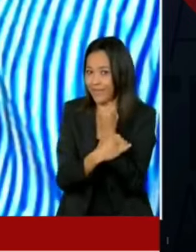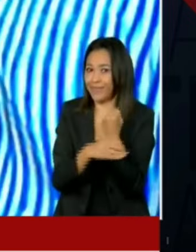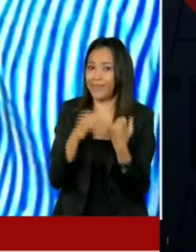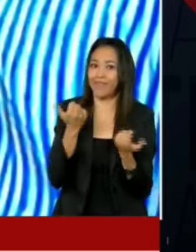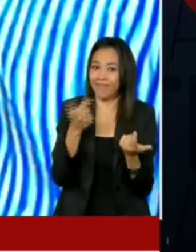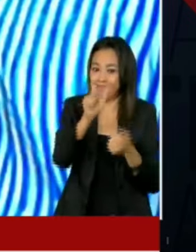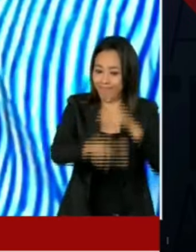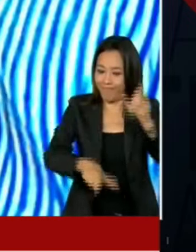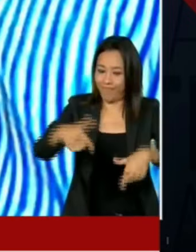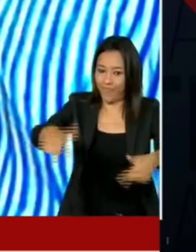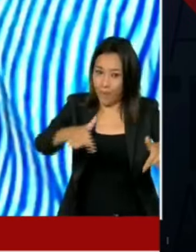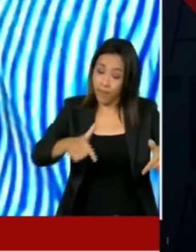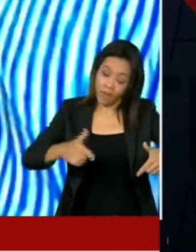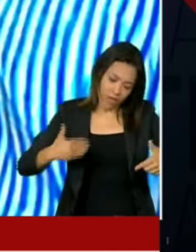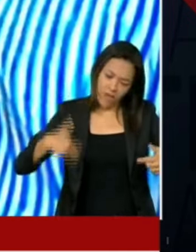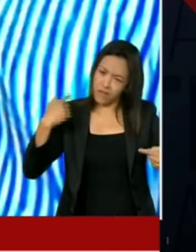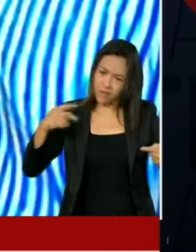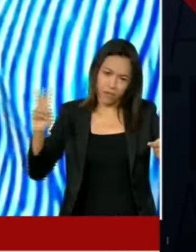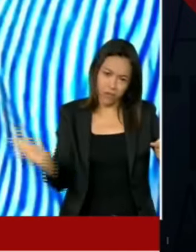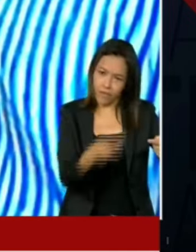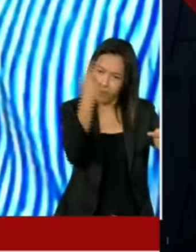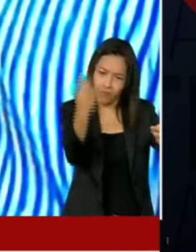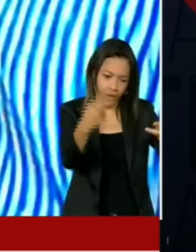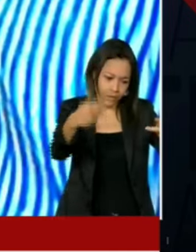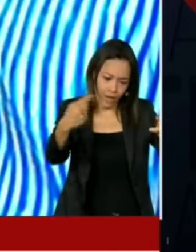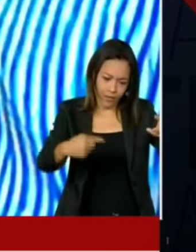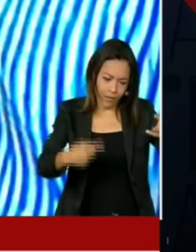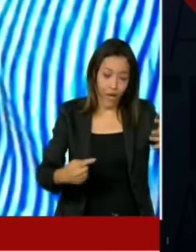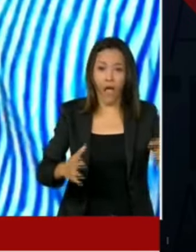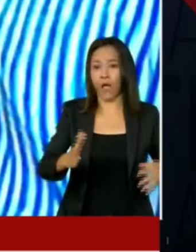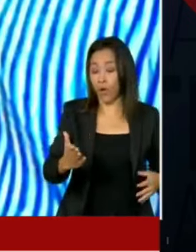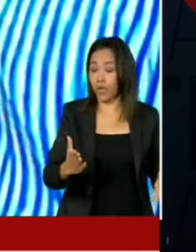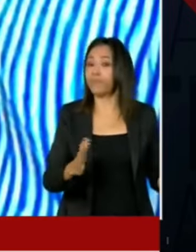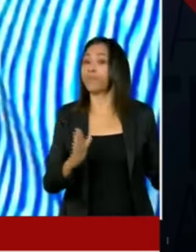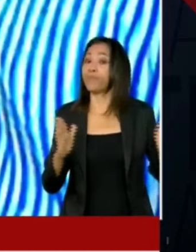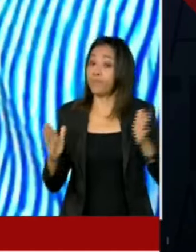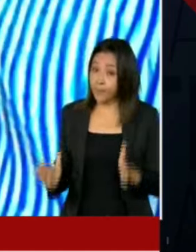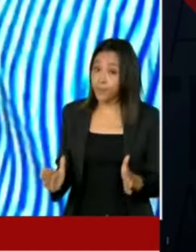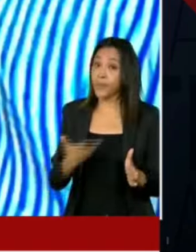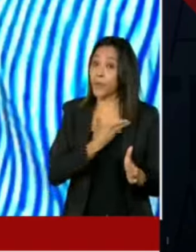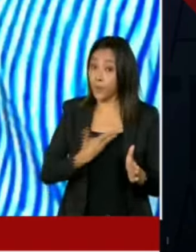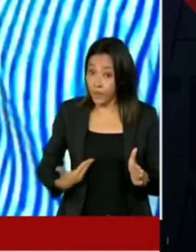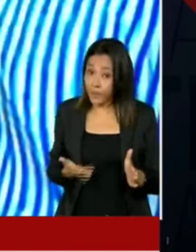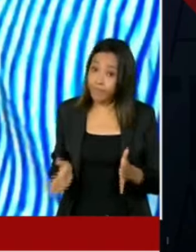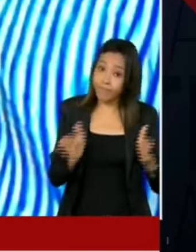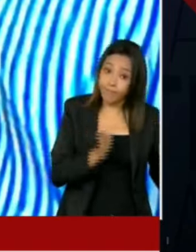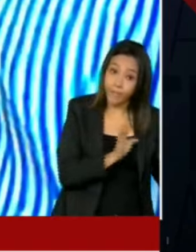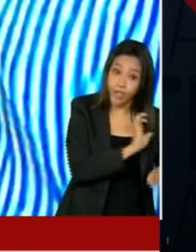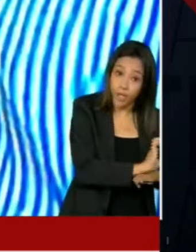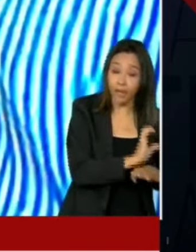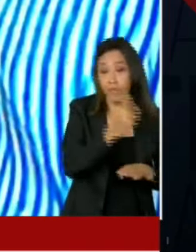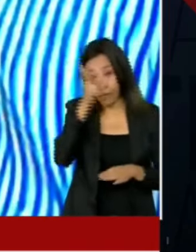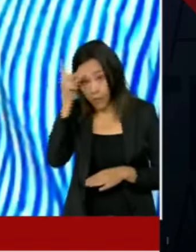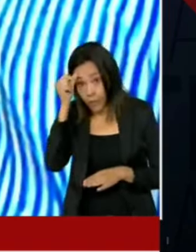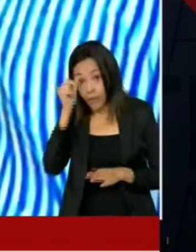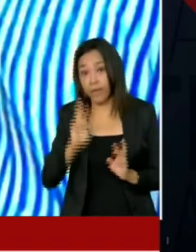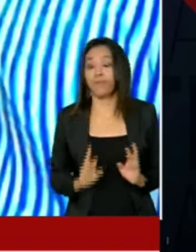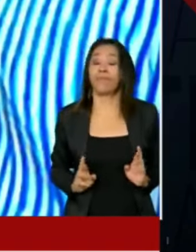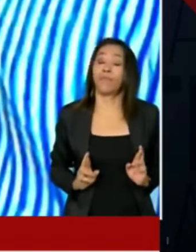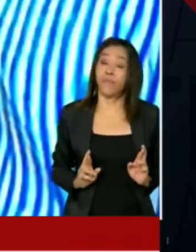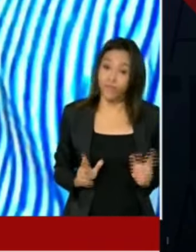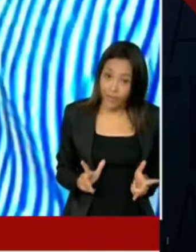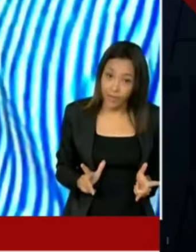esse pacote feito. Isso ainda não foi mostrado ao presidente da República, que vai dar ou não o